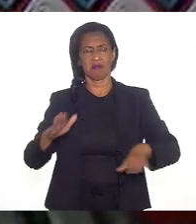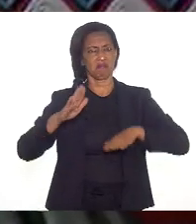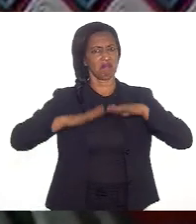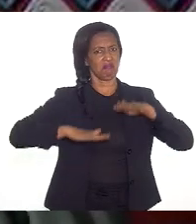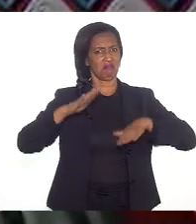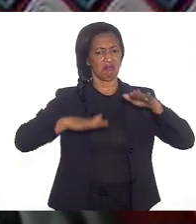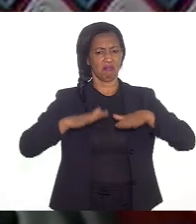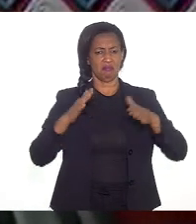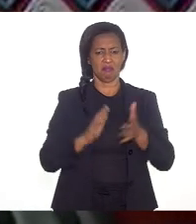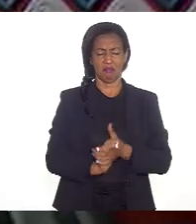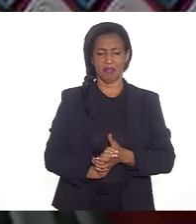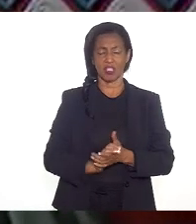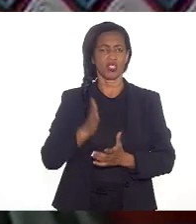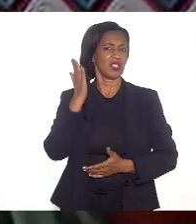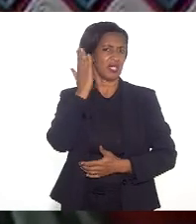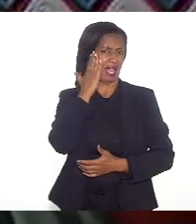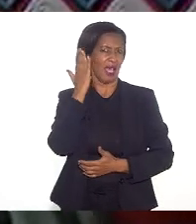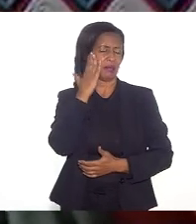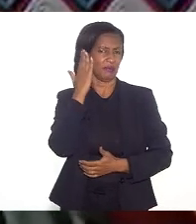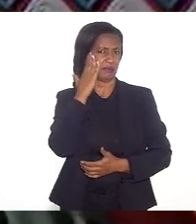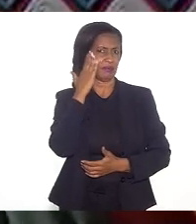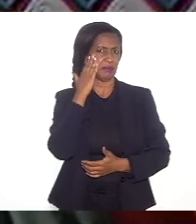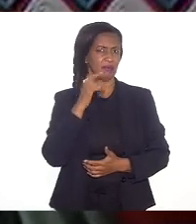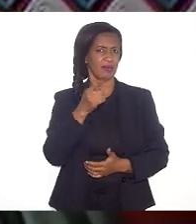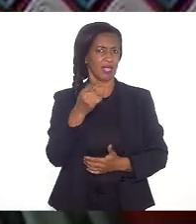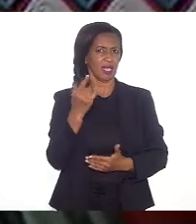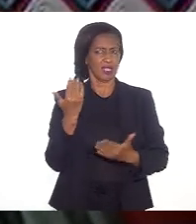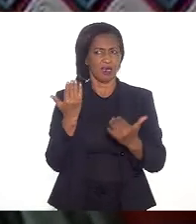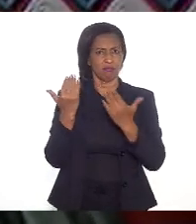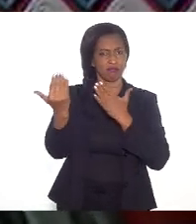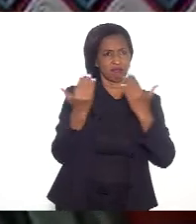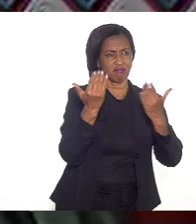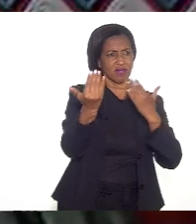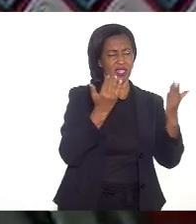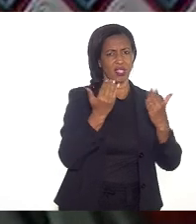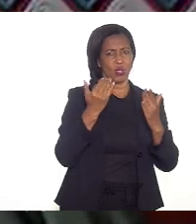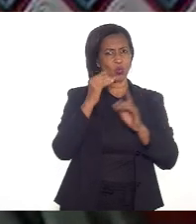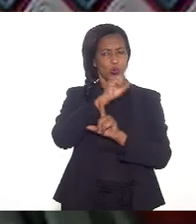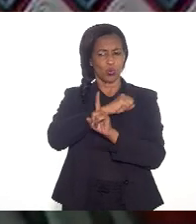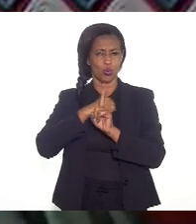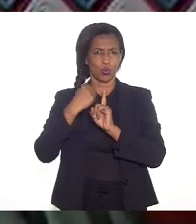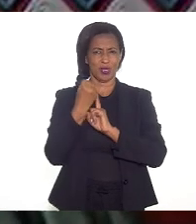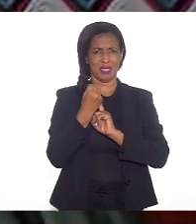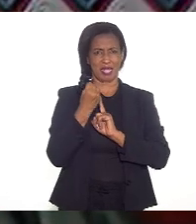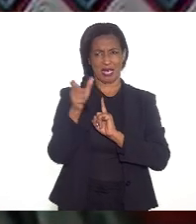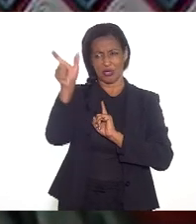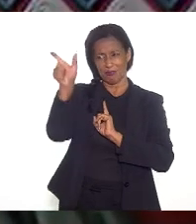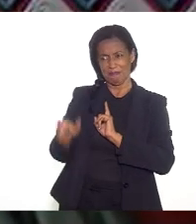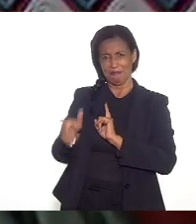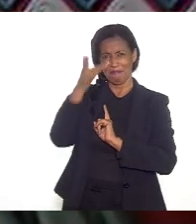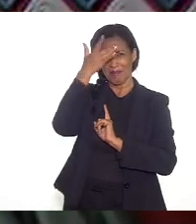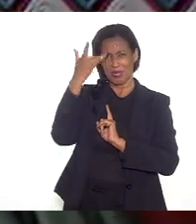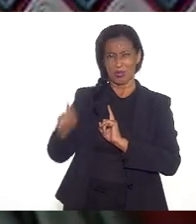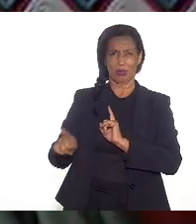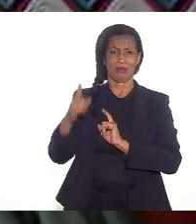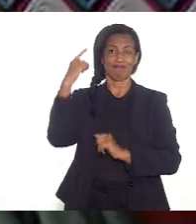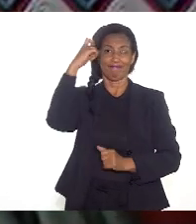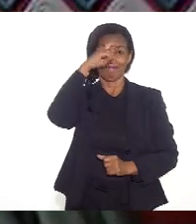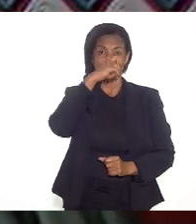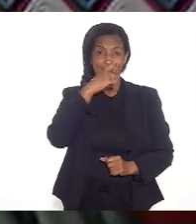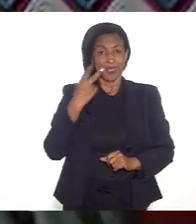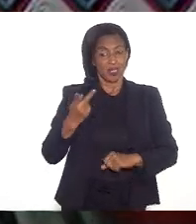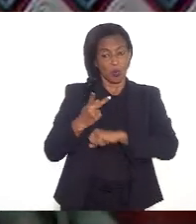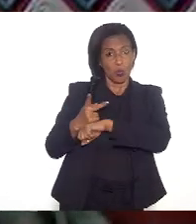cientista social, a gente saiba que essa relação sociedade-indivíduo é muito complexa, mas a gente